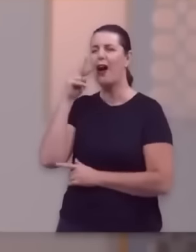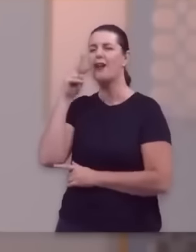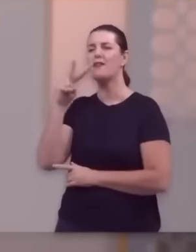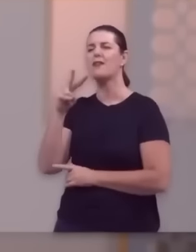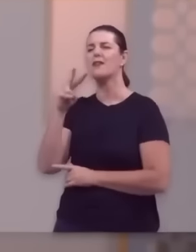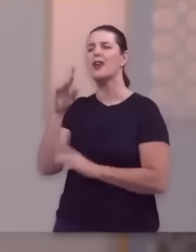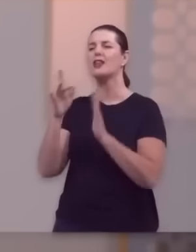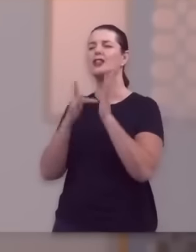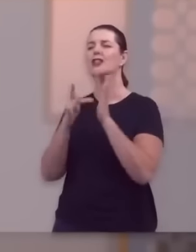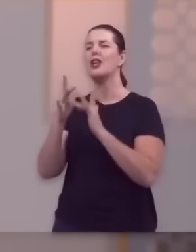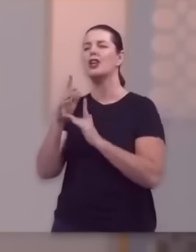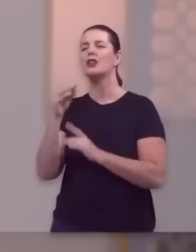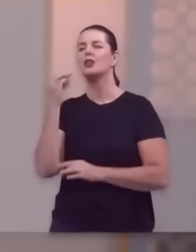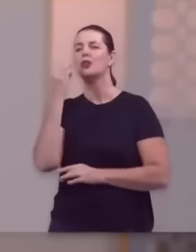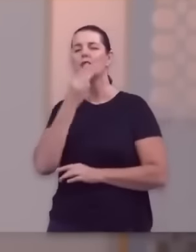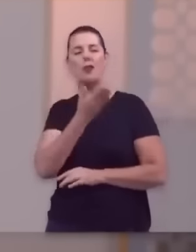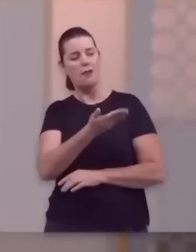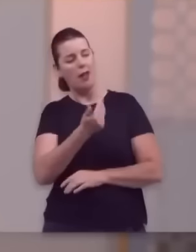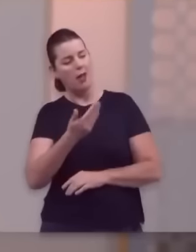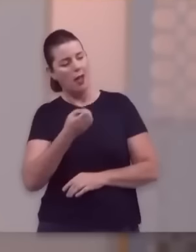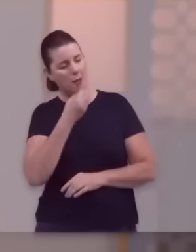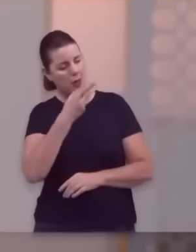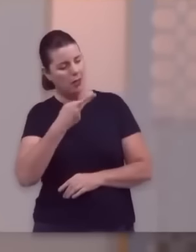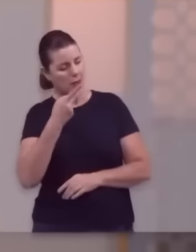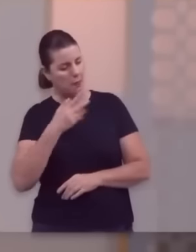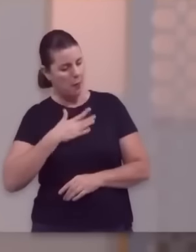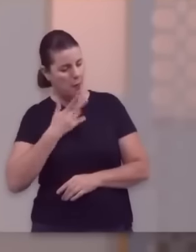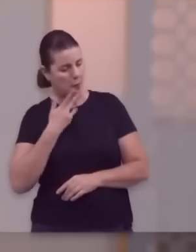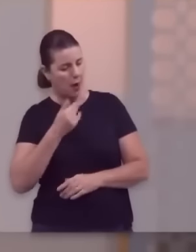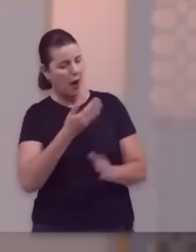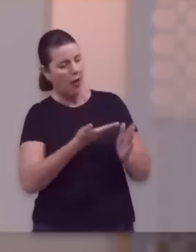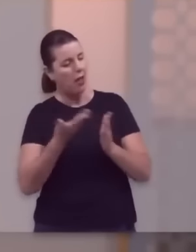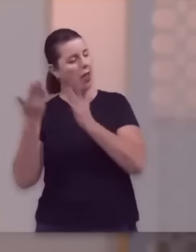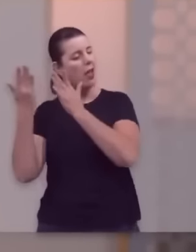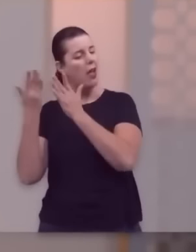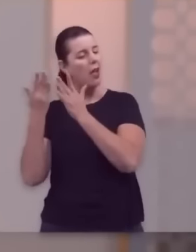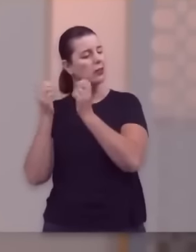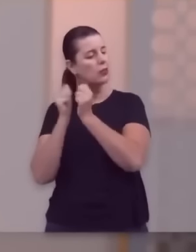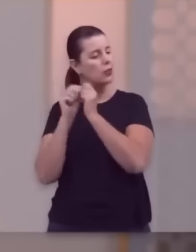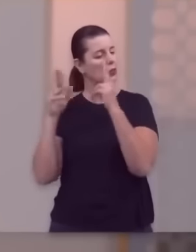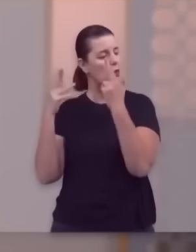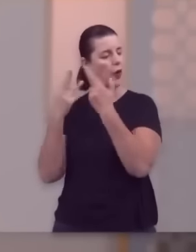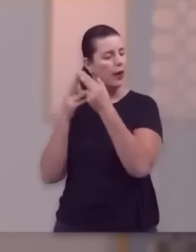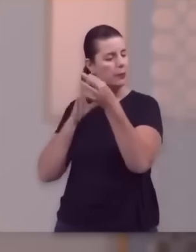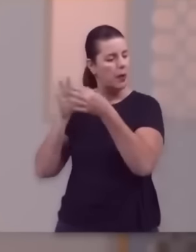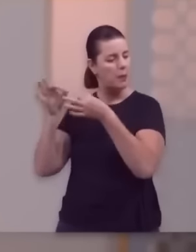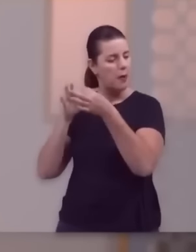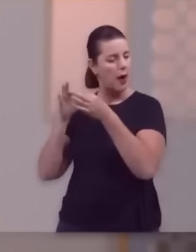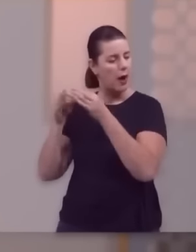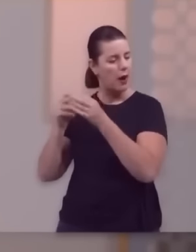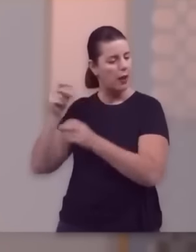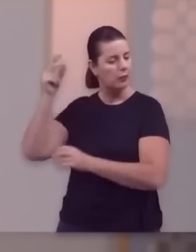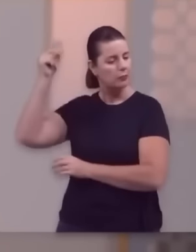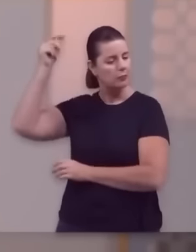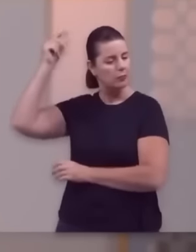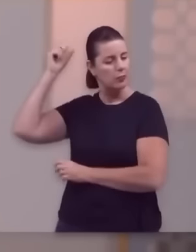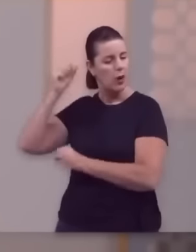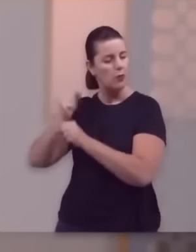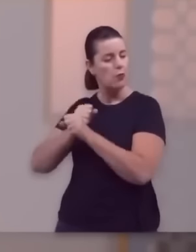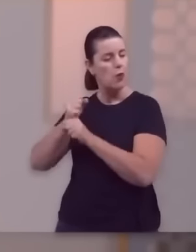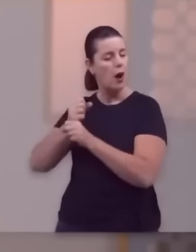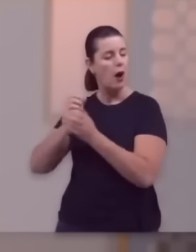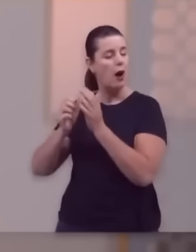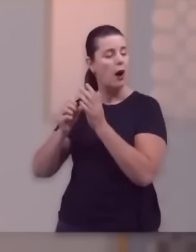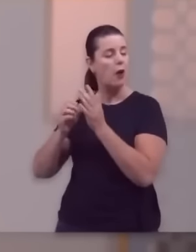as palavras doces vinde Benditos de meu pai entrai na posse do reino que vos está preparada desde a fundação do mundo